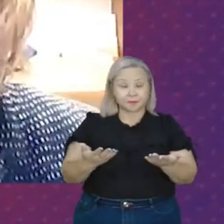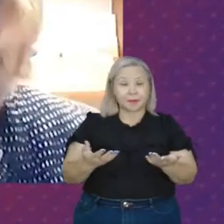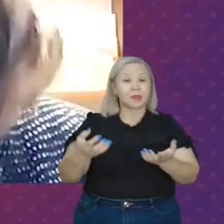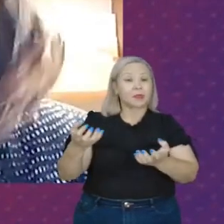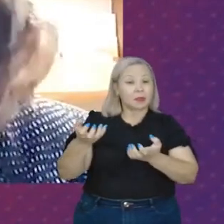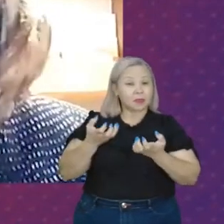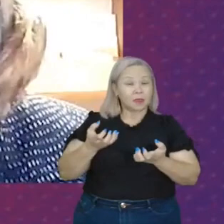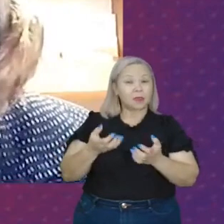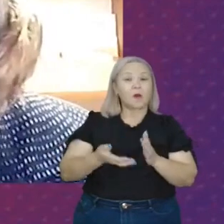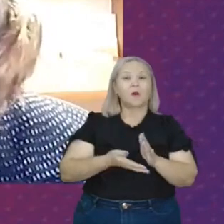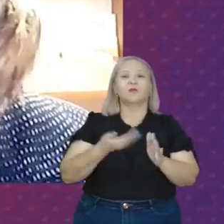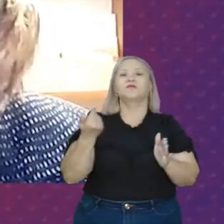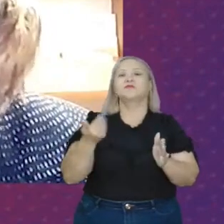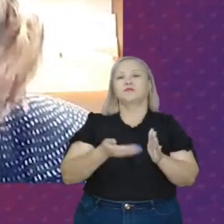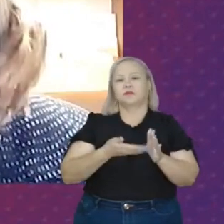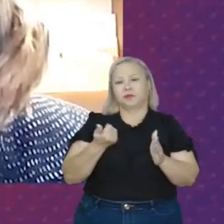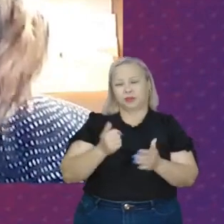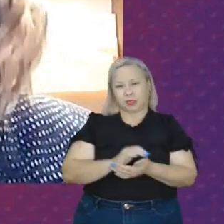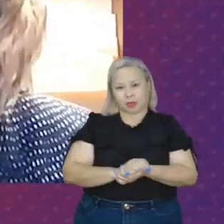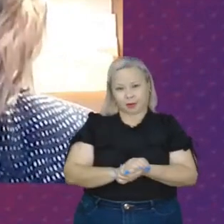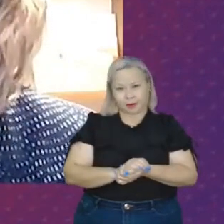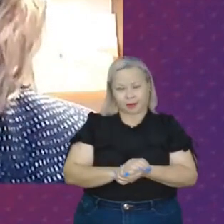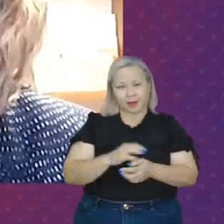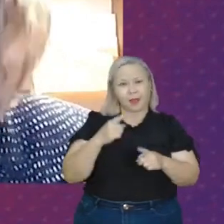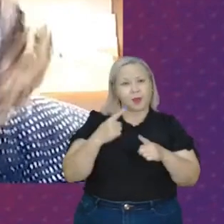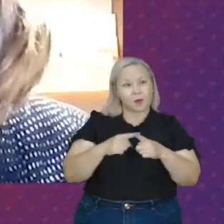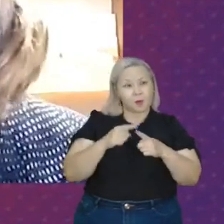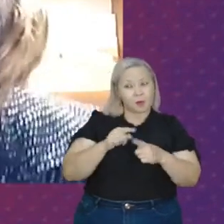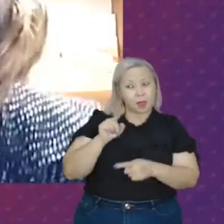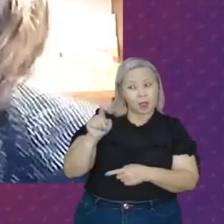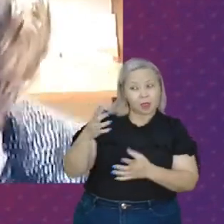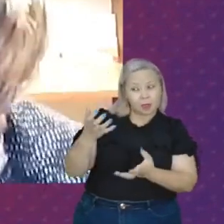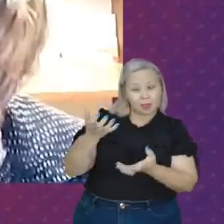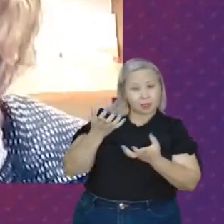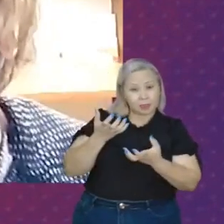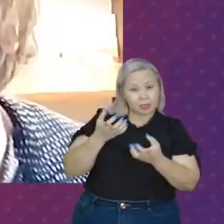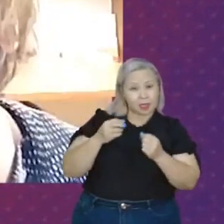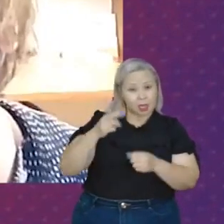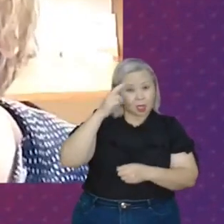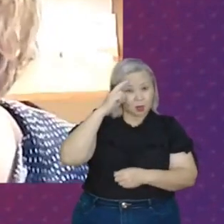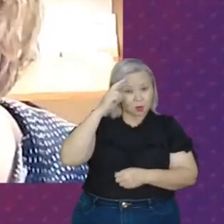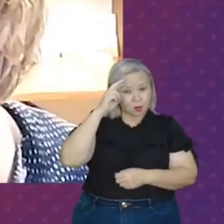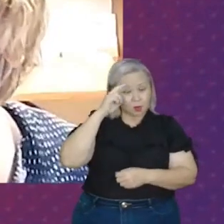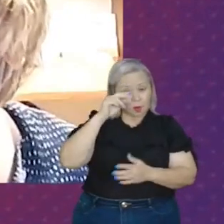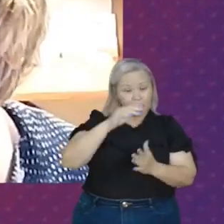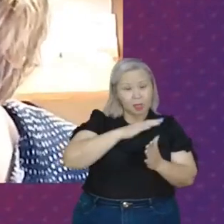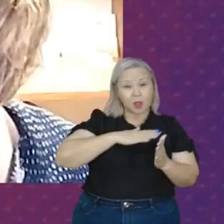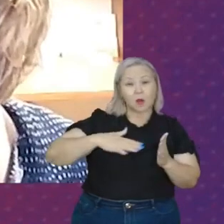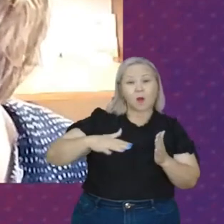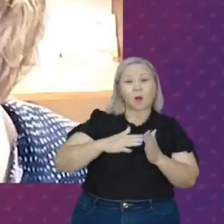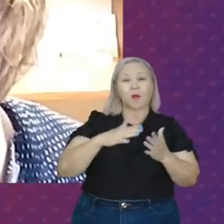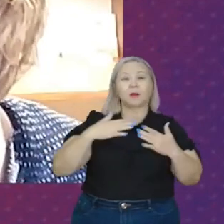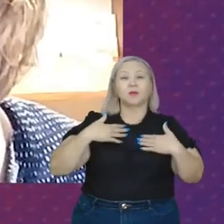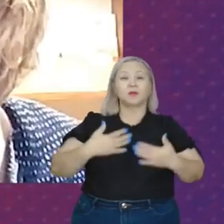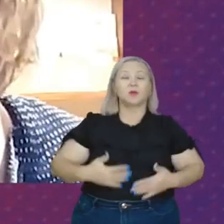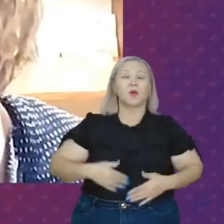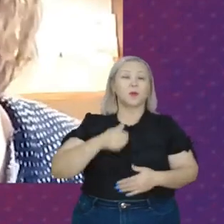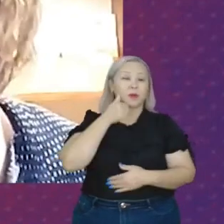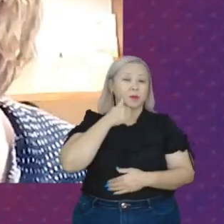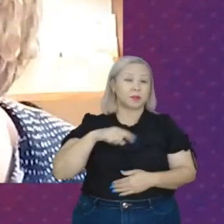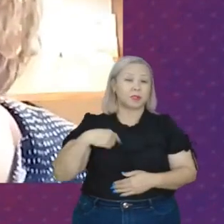queriam retirar, porque eles querem o domínio completo sobre os nossos corpos e a